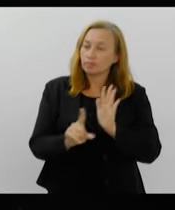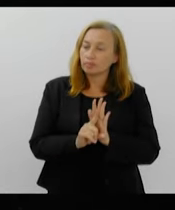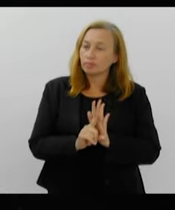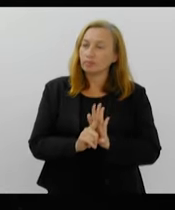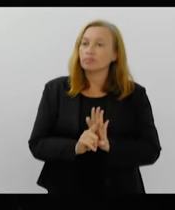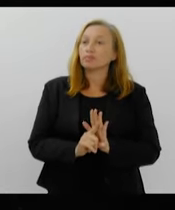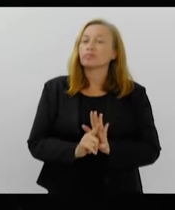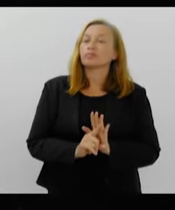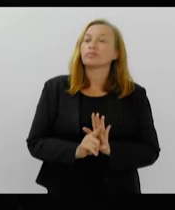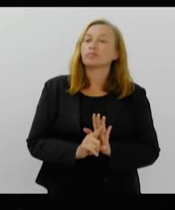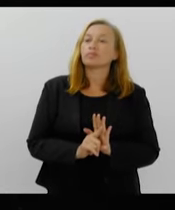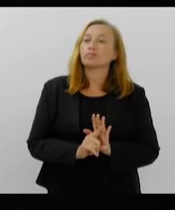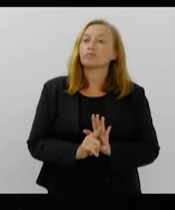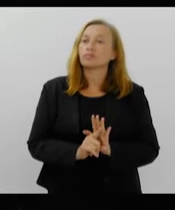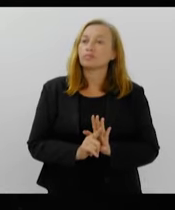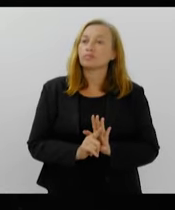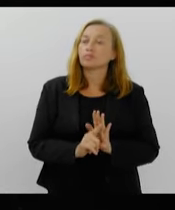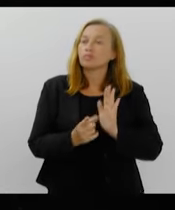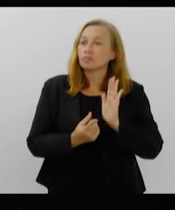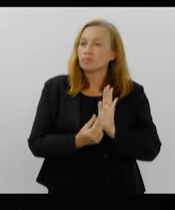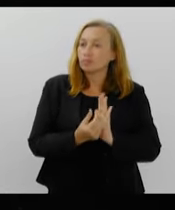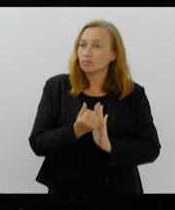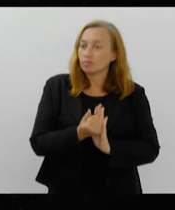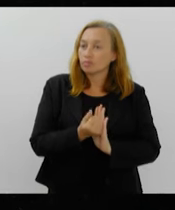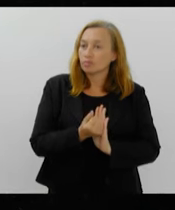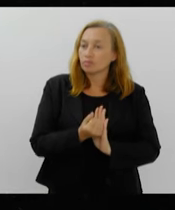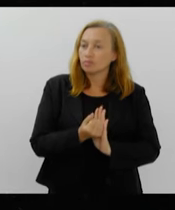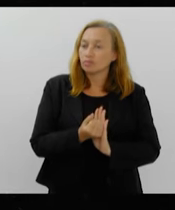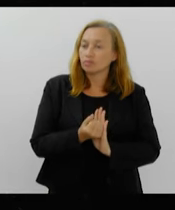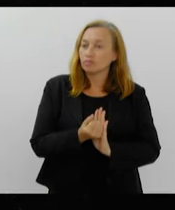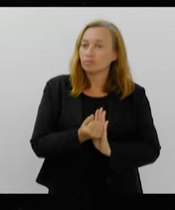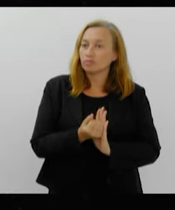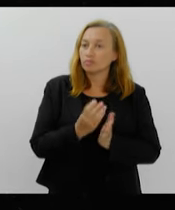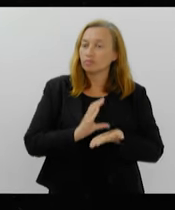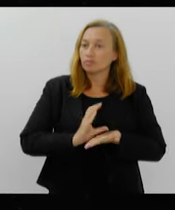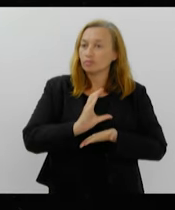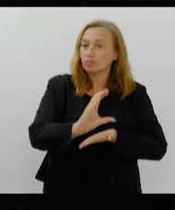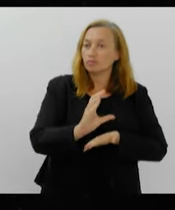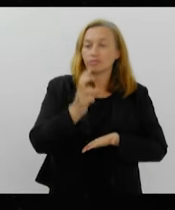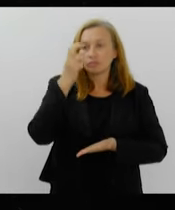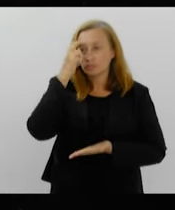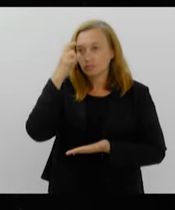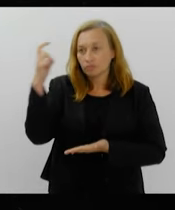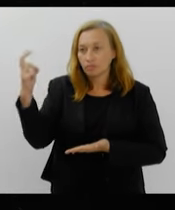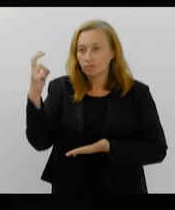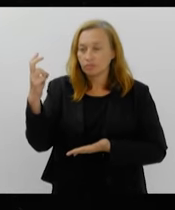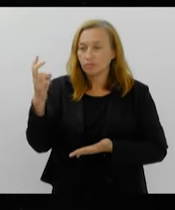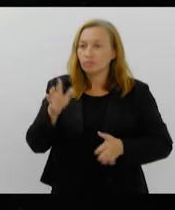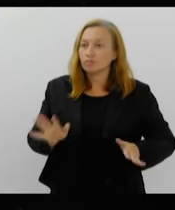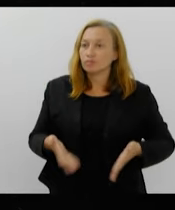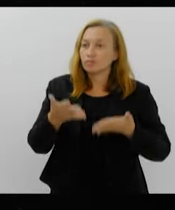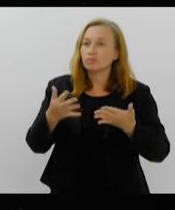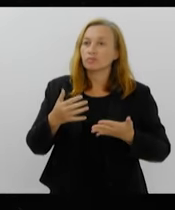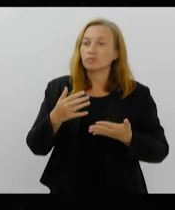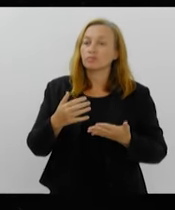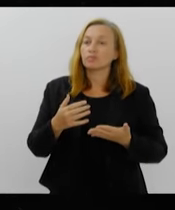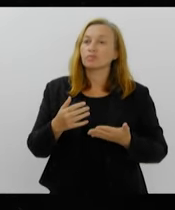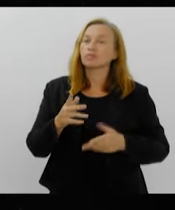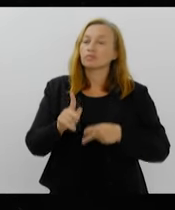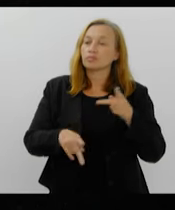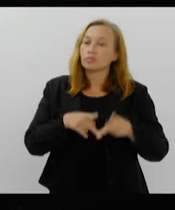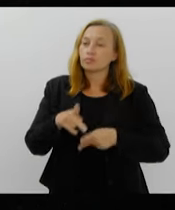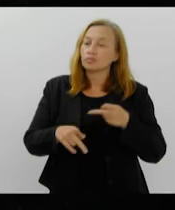que Visa garantir o fomento manifestações culturais das mais relevantes para nosso